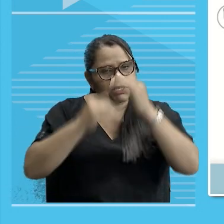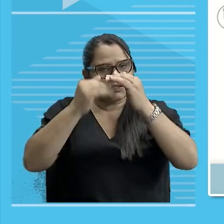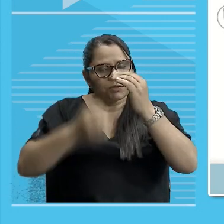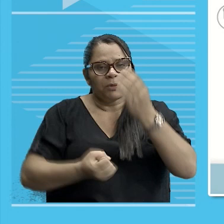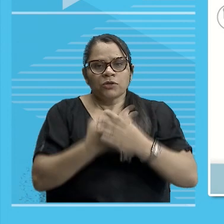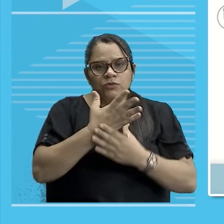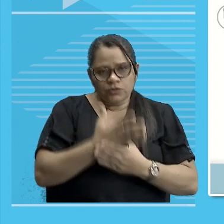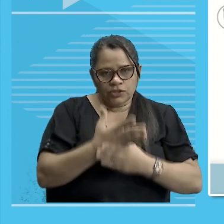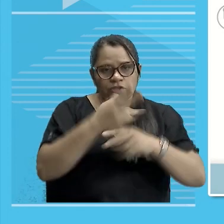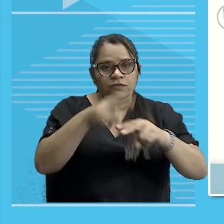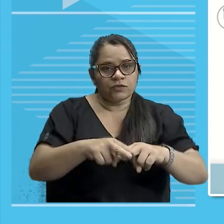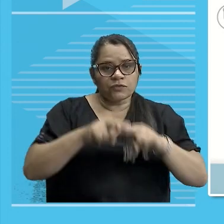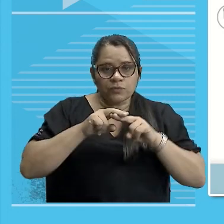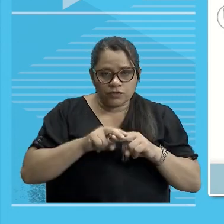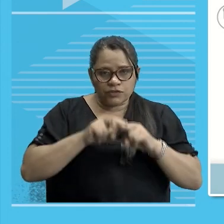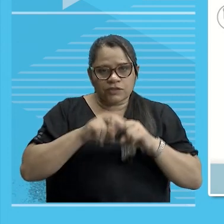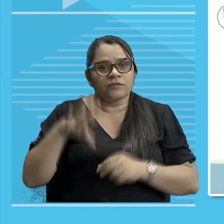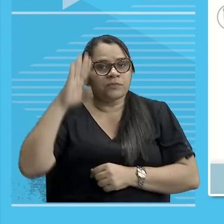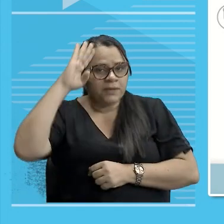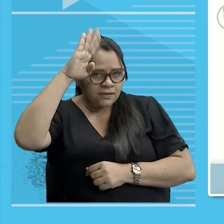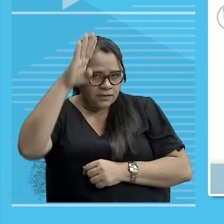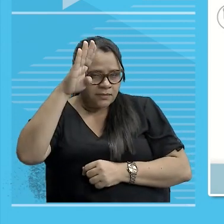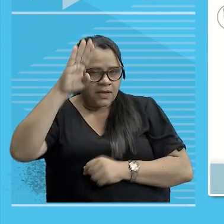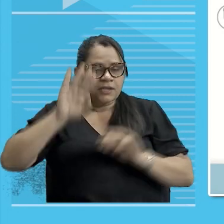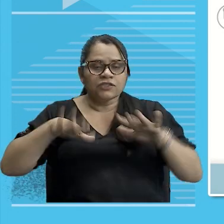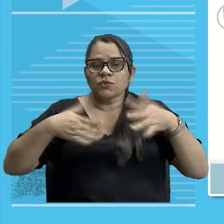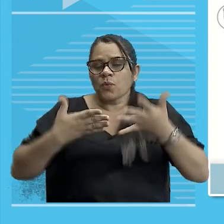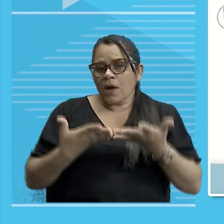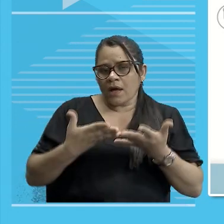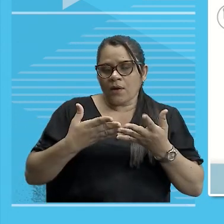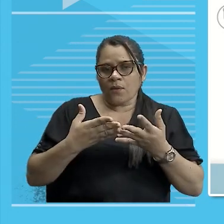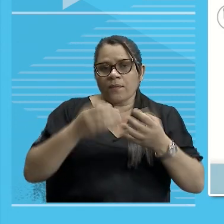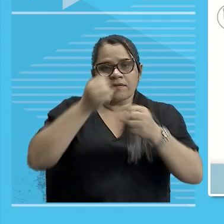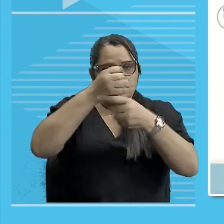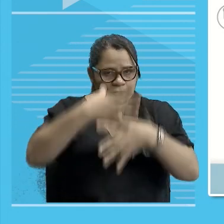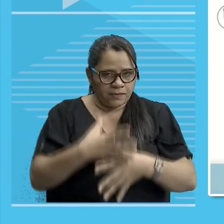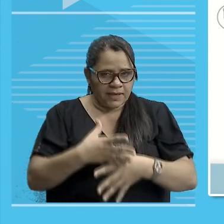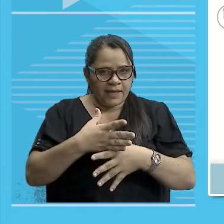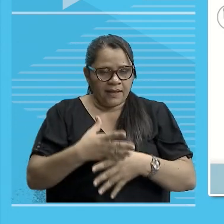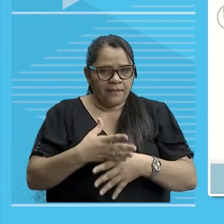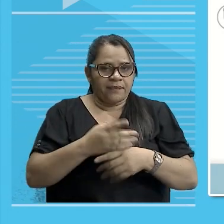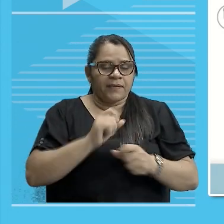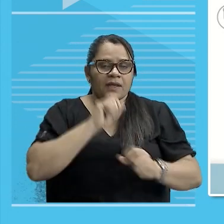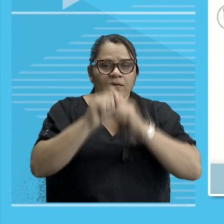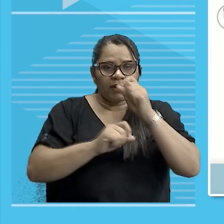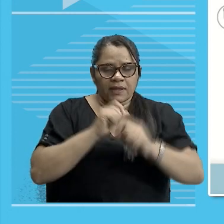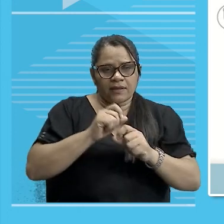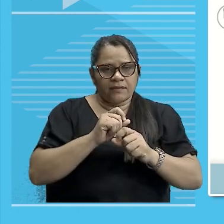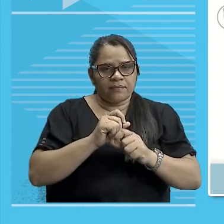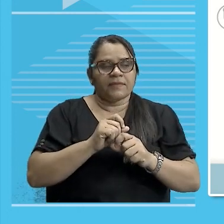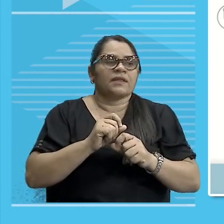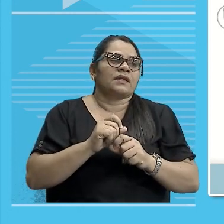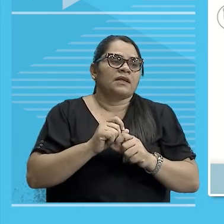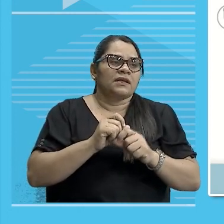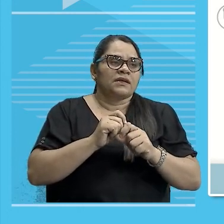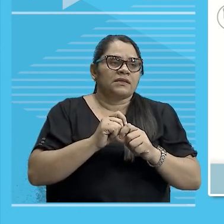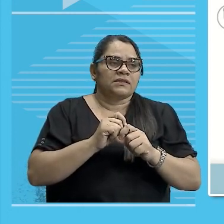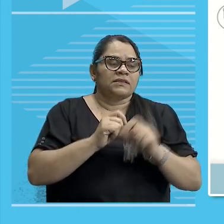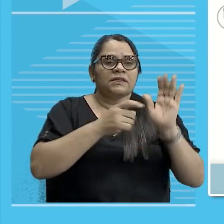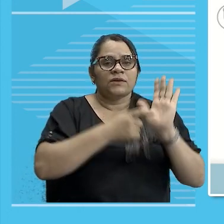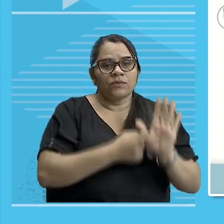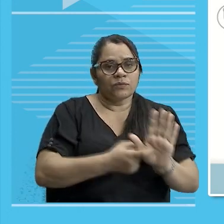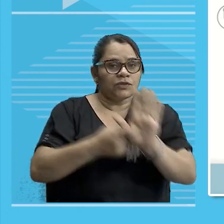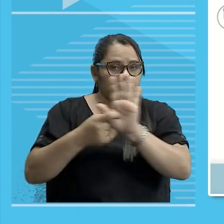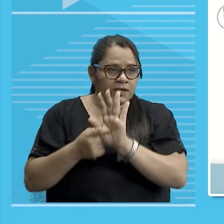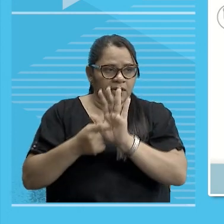as causas principais genéricas são denominadas de 6 m existe